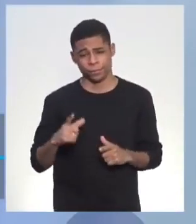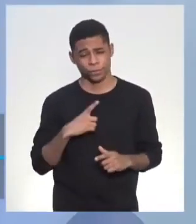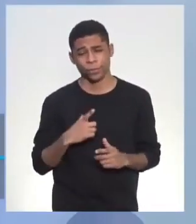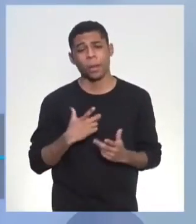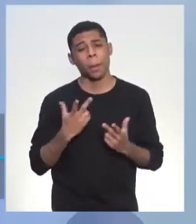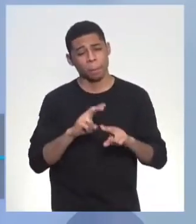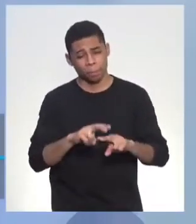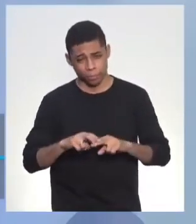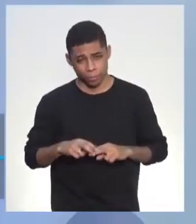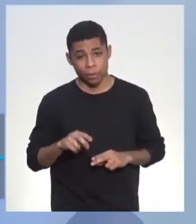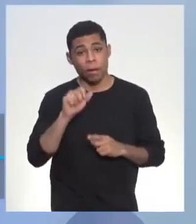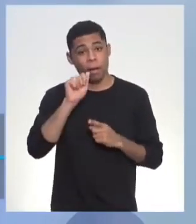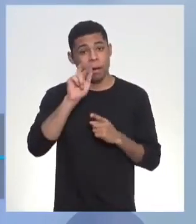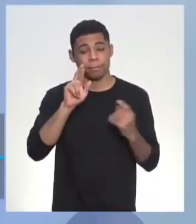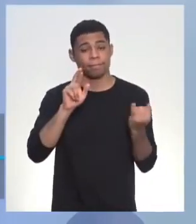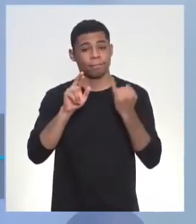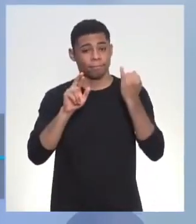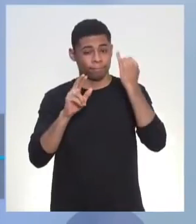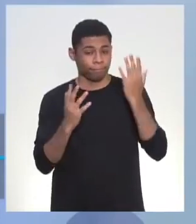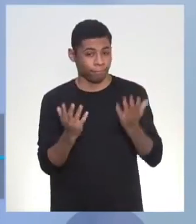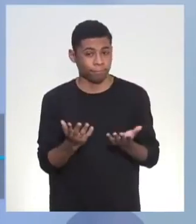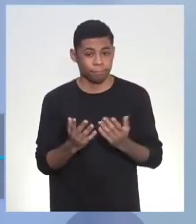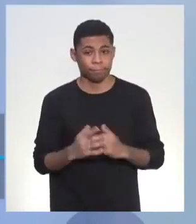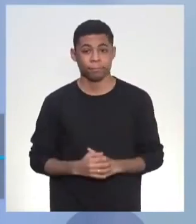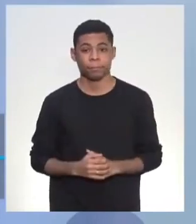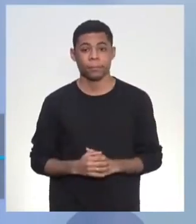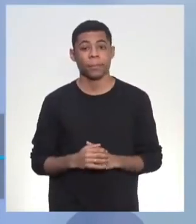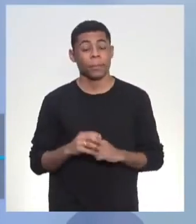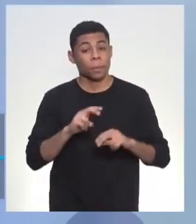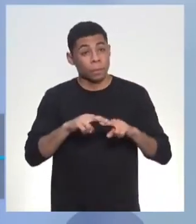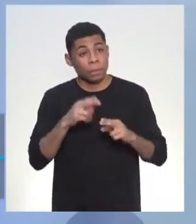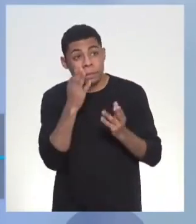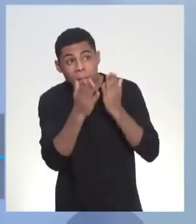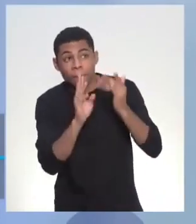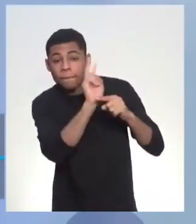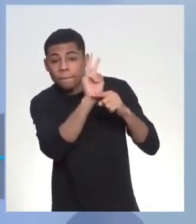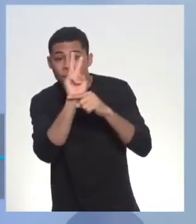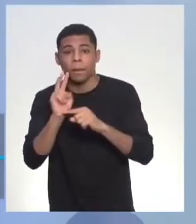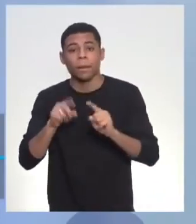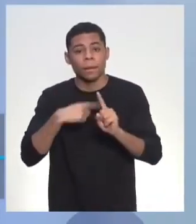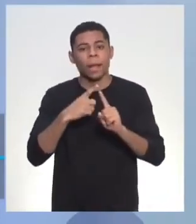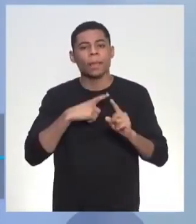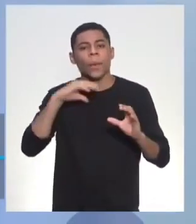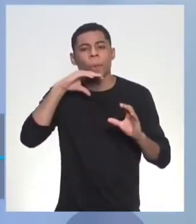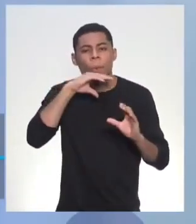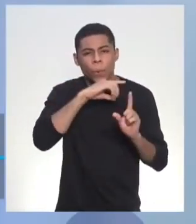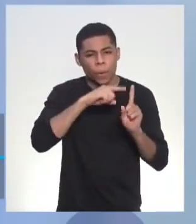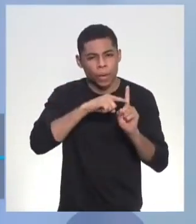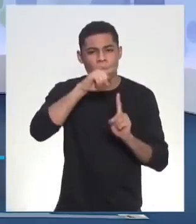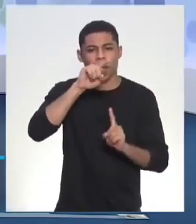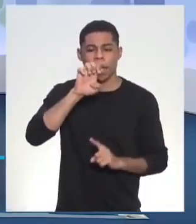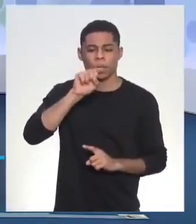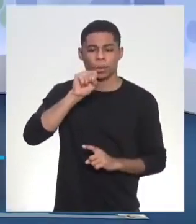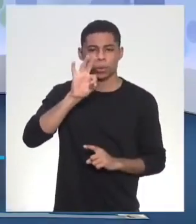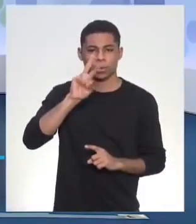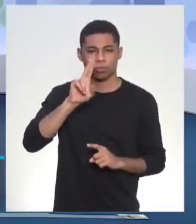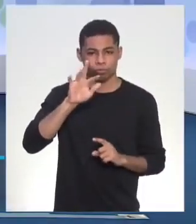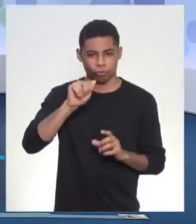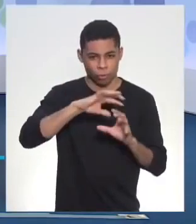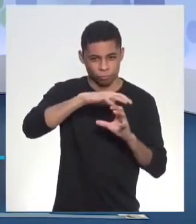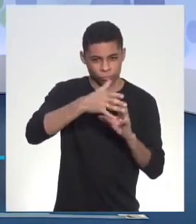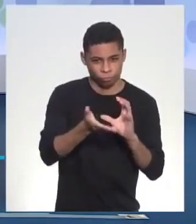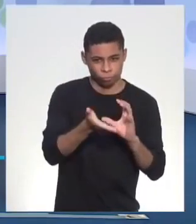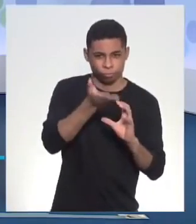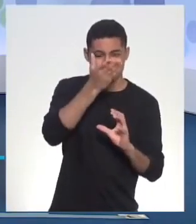por isso que ela é um ponto a se tratar e também tem o efeito estufa, né, professor? Que é uma alteração